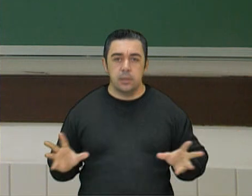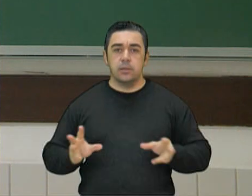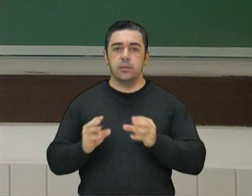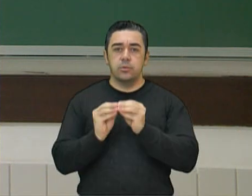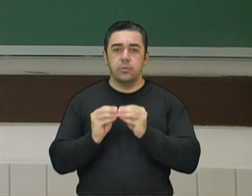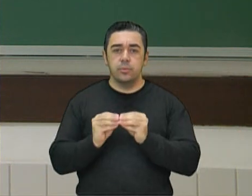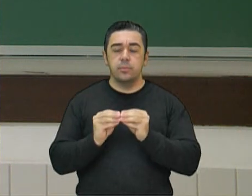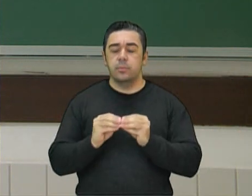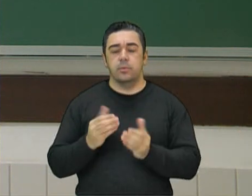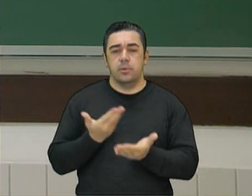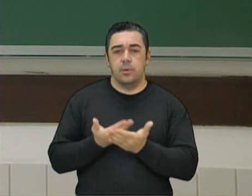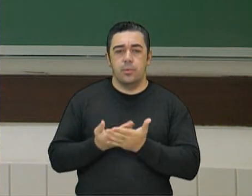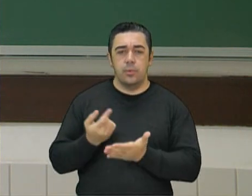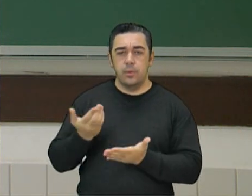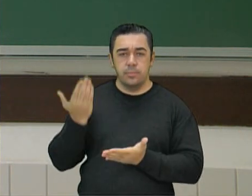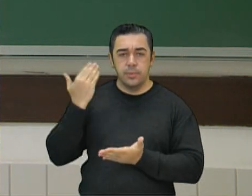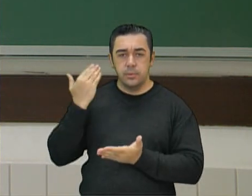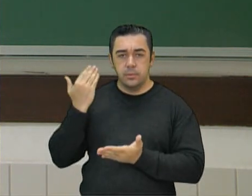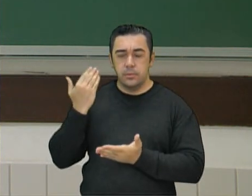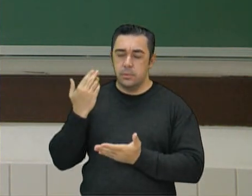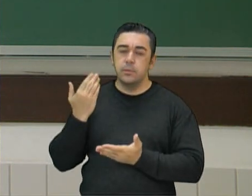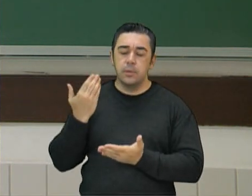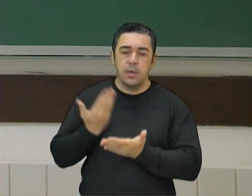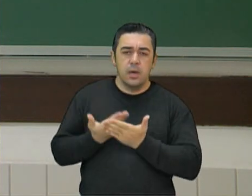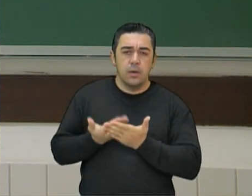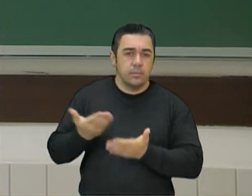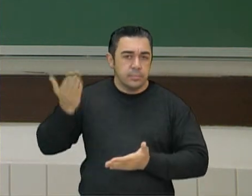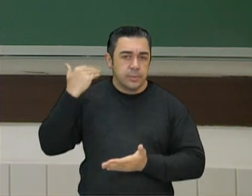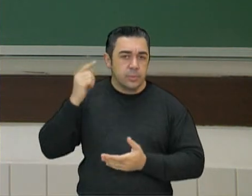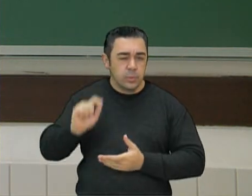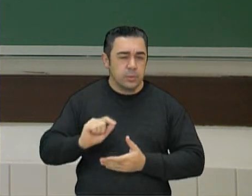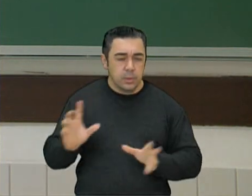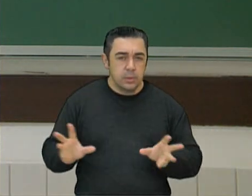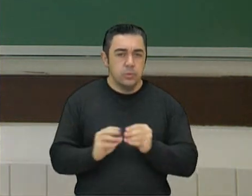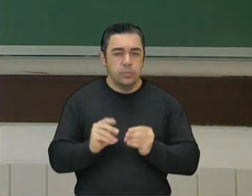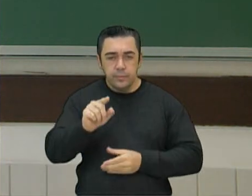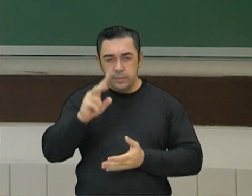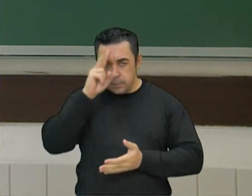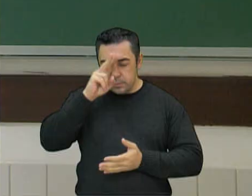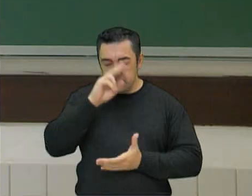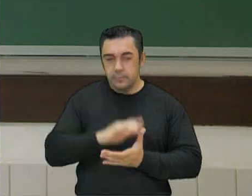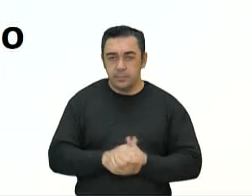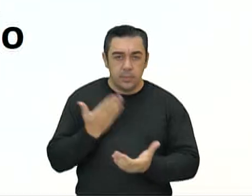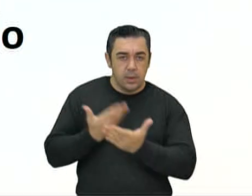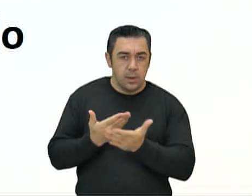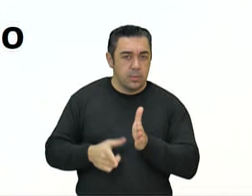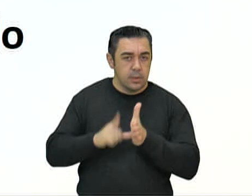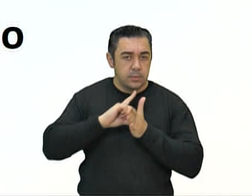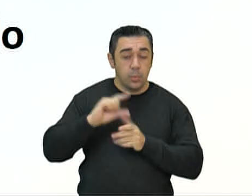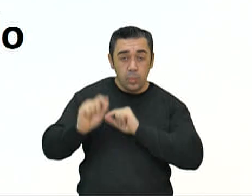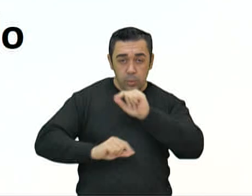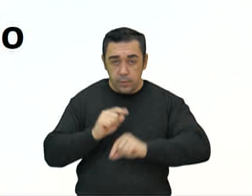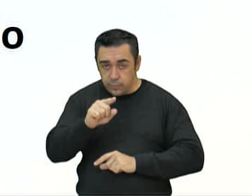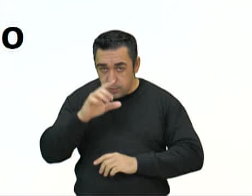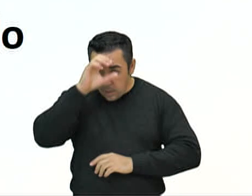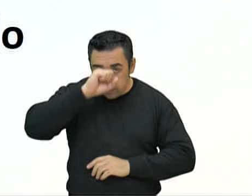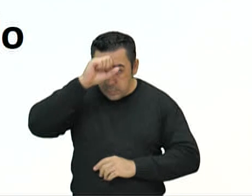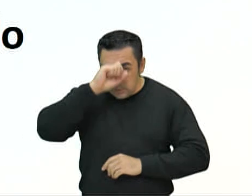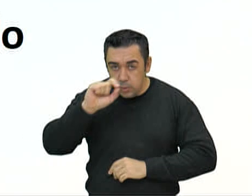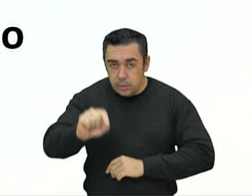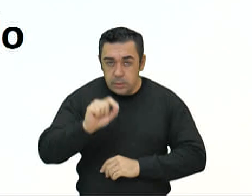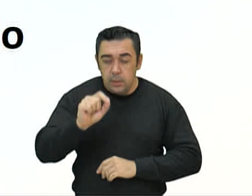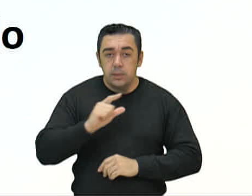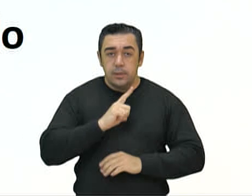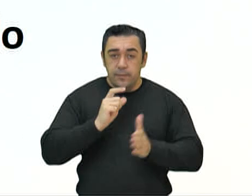nossa última aula, ou nossas últimas aulas, para você lembrar. Nas aulas anteriores, você aprendeu que